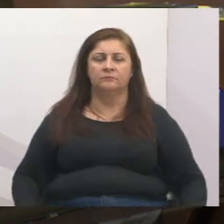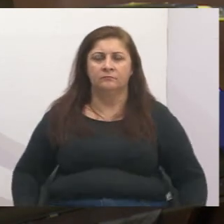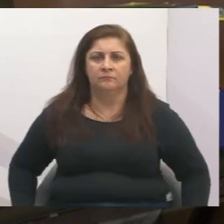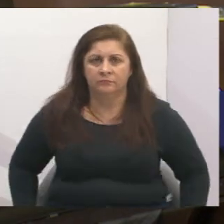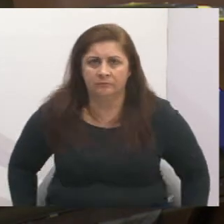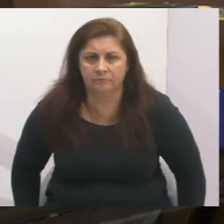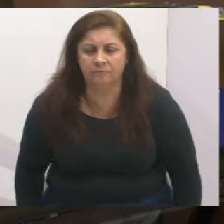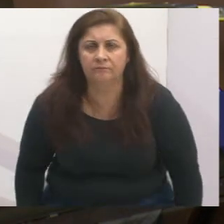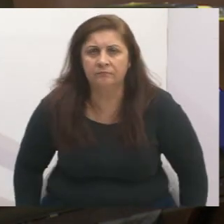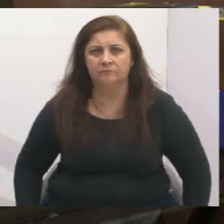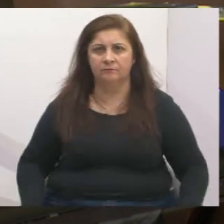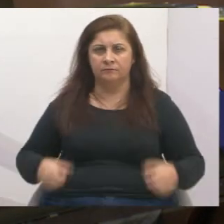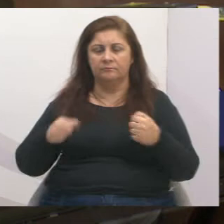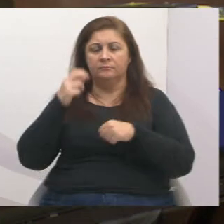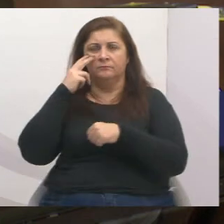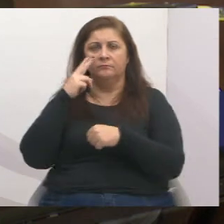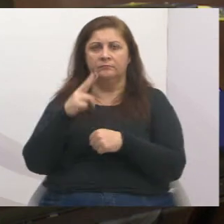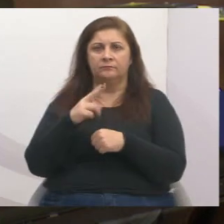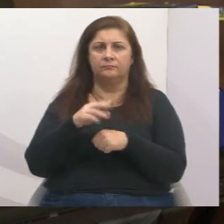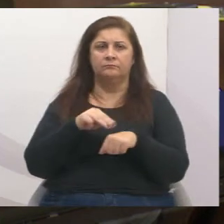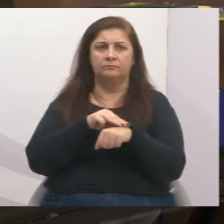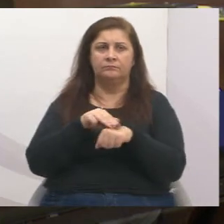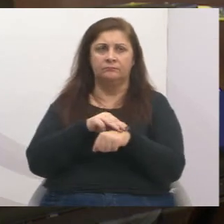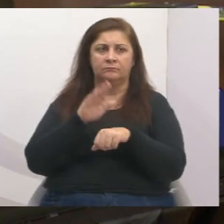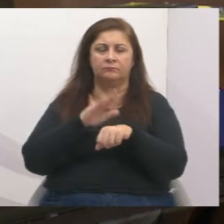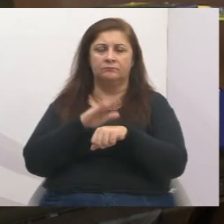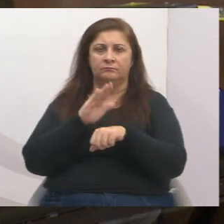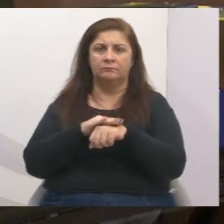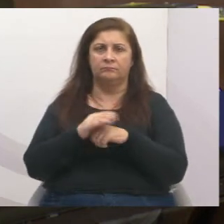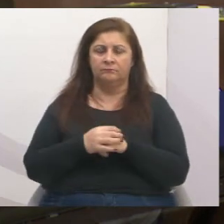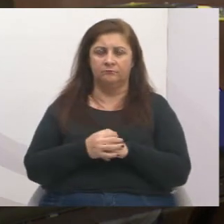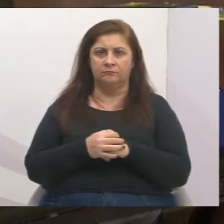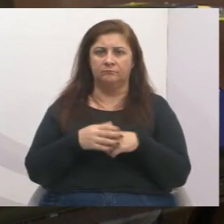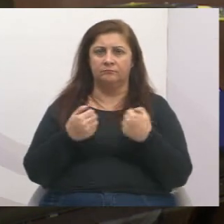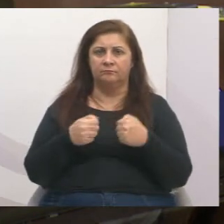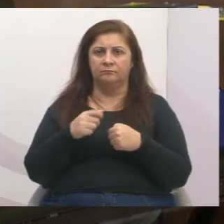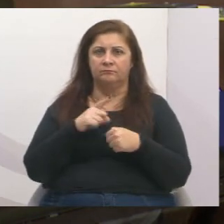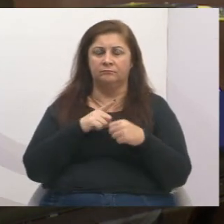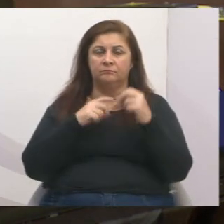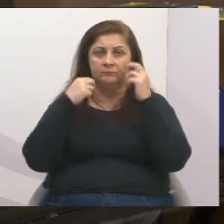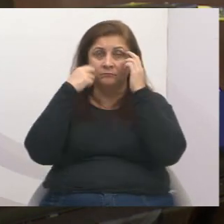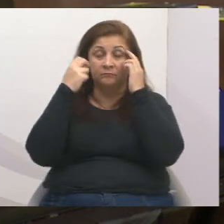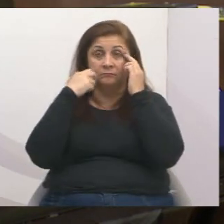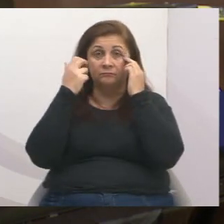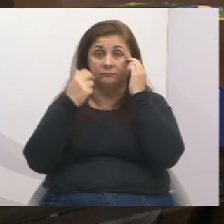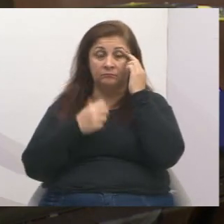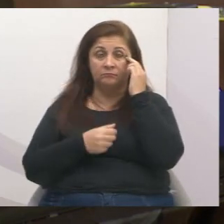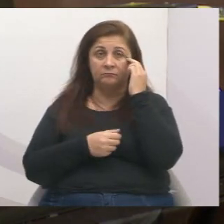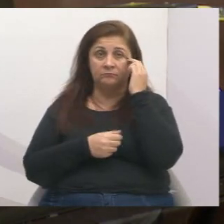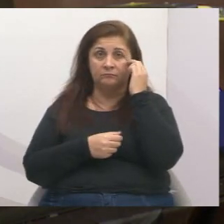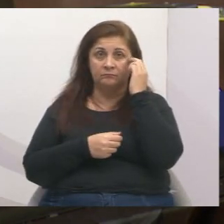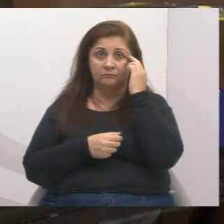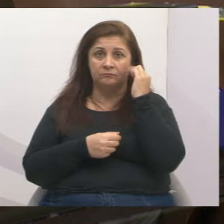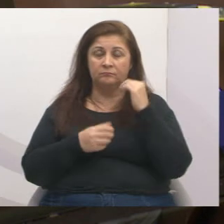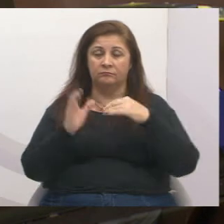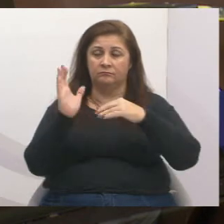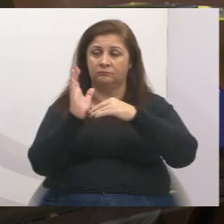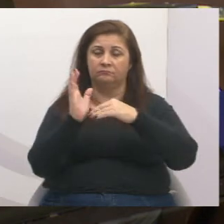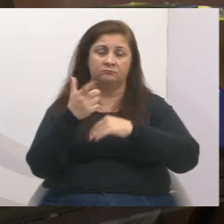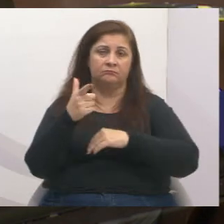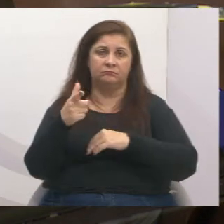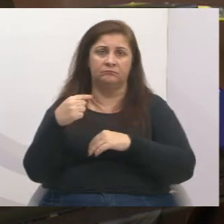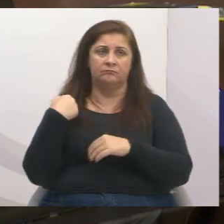há que se rever, há que se discutir muito mais. E a gente tem que ter a vergonha que o Congresso não